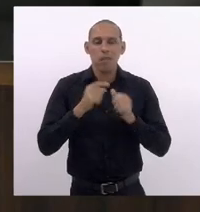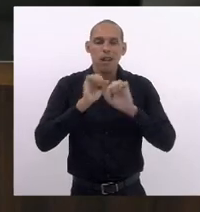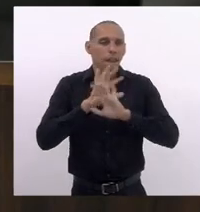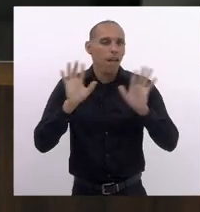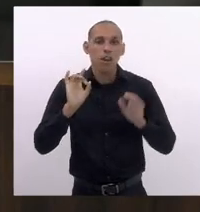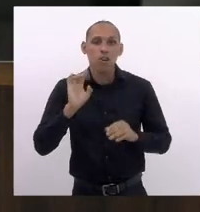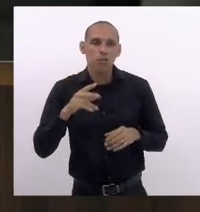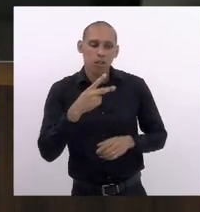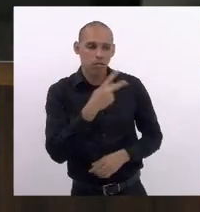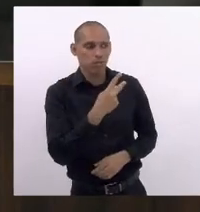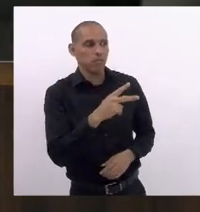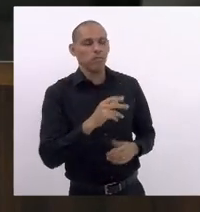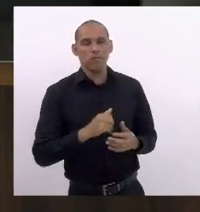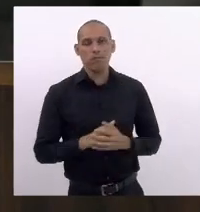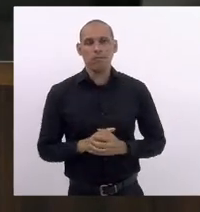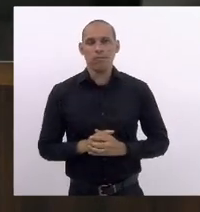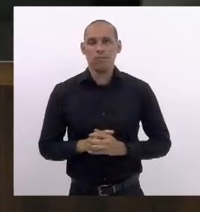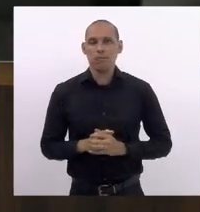para Petrópolis.